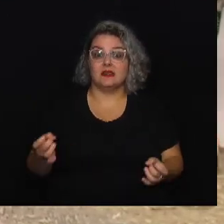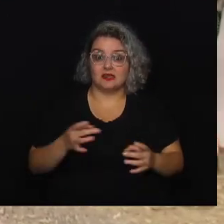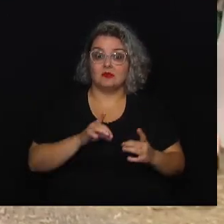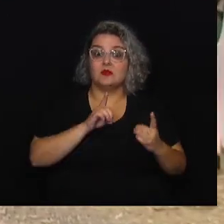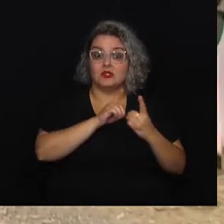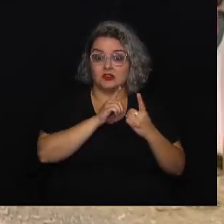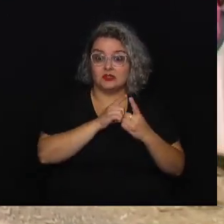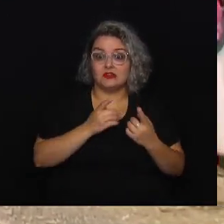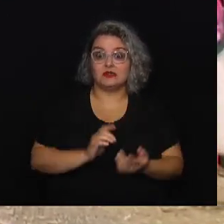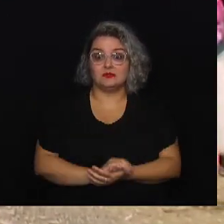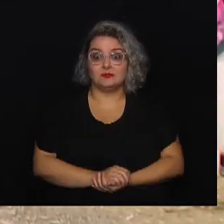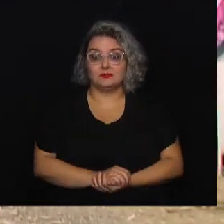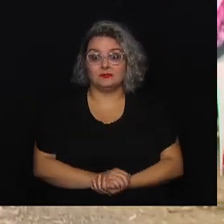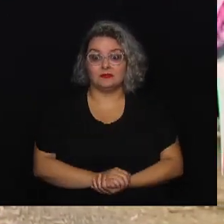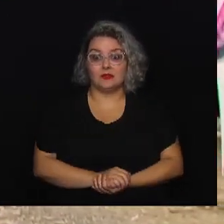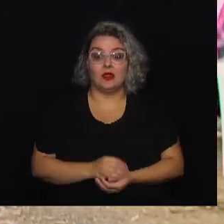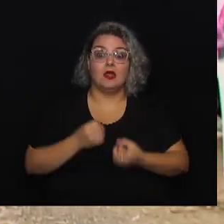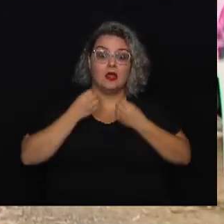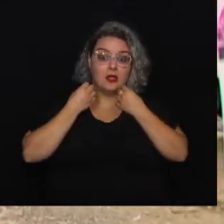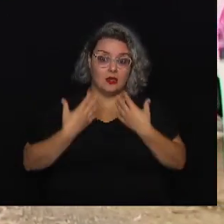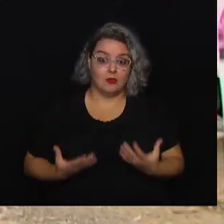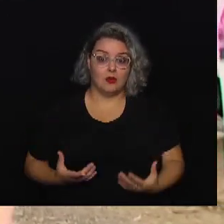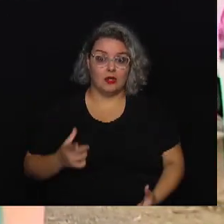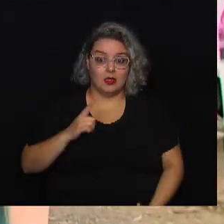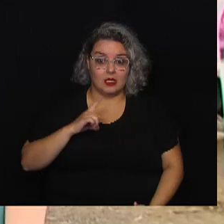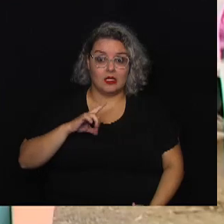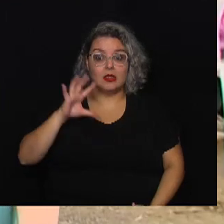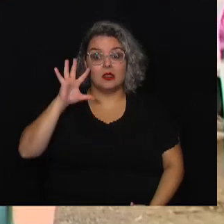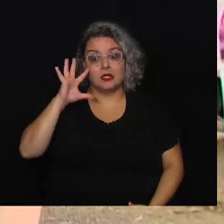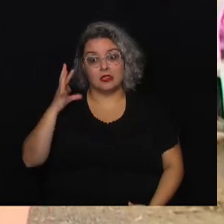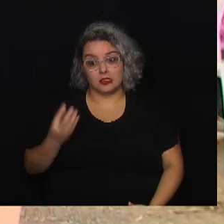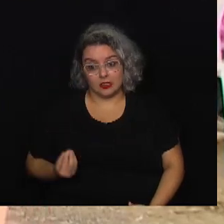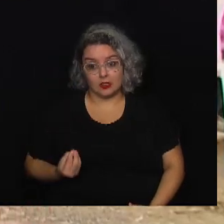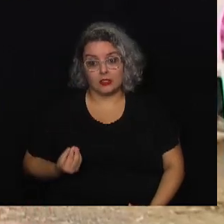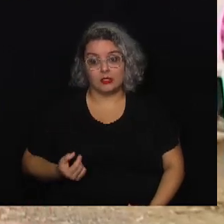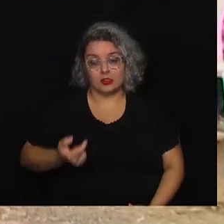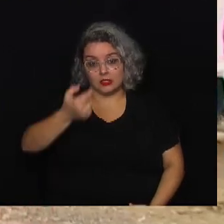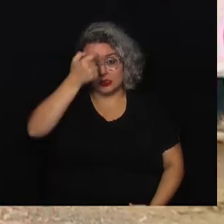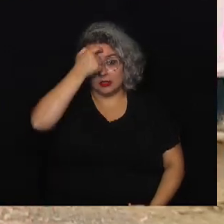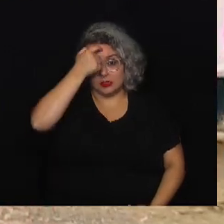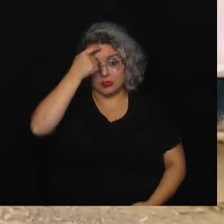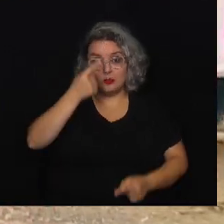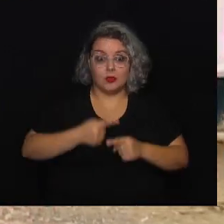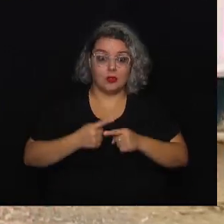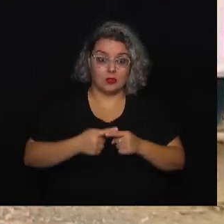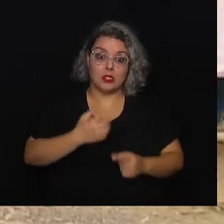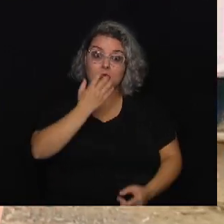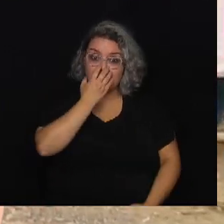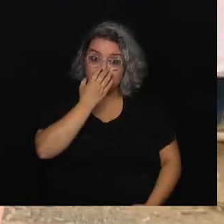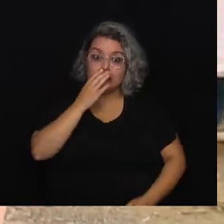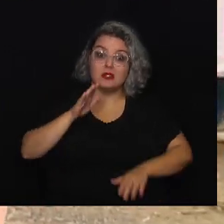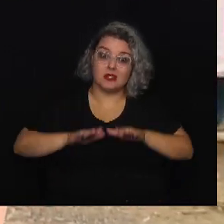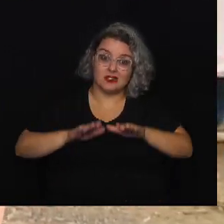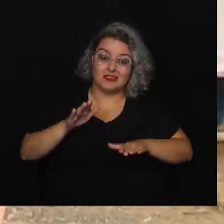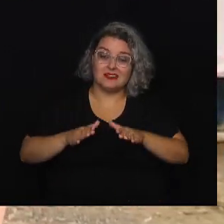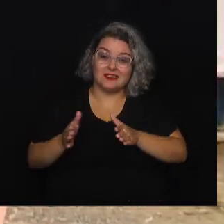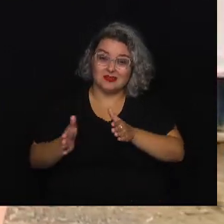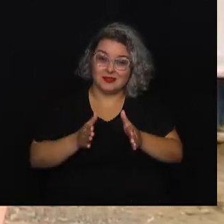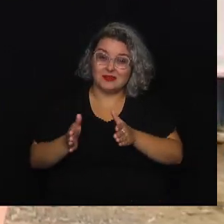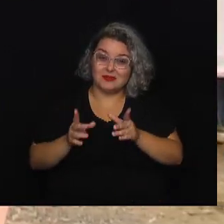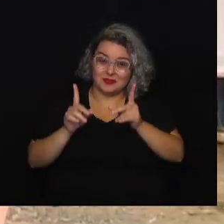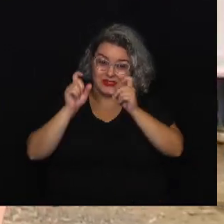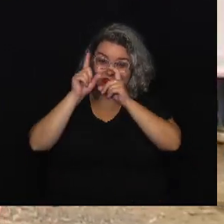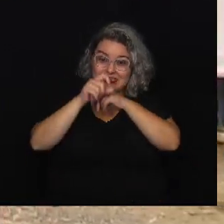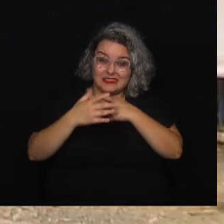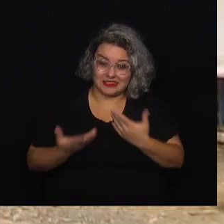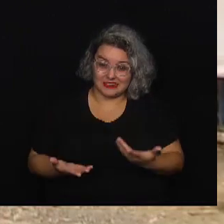é? É bom até que as pessoas tenham essa consciência, porque os cachorrinhos aqui chegam muitas vezes em situação